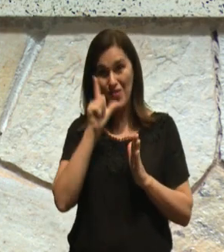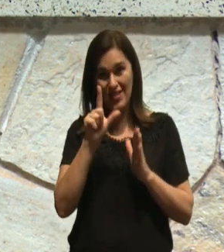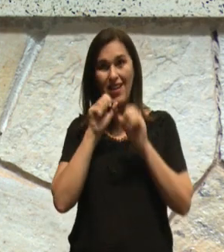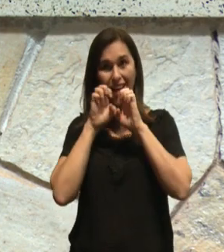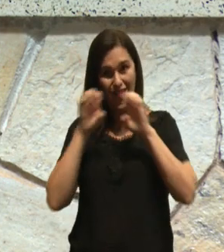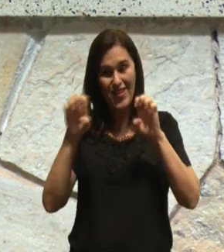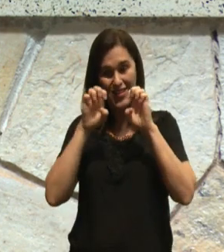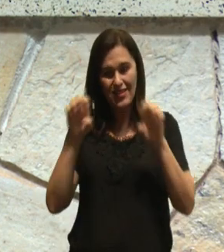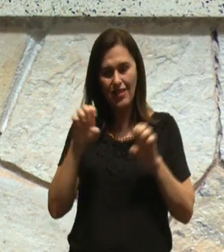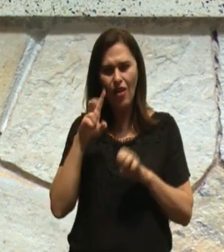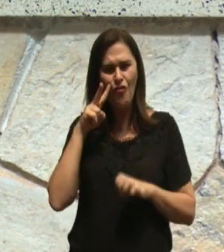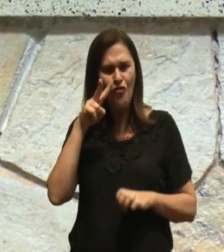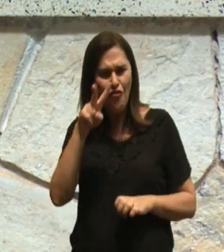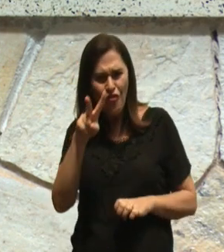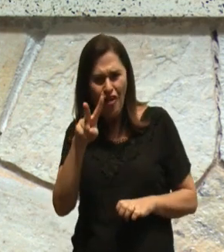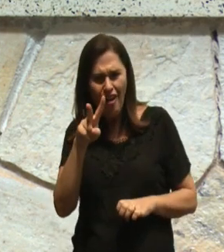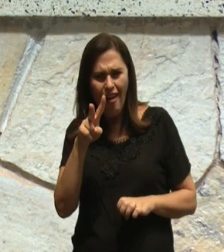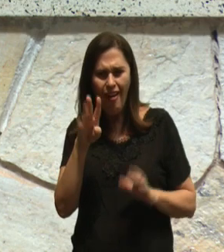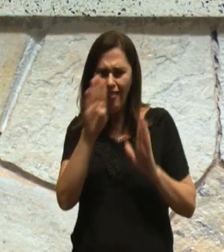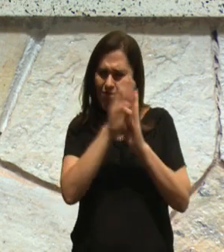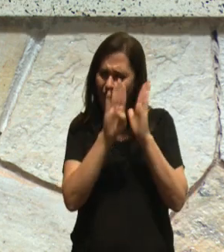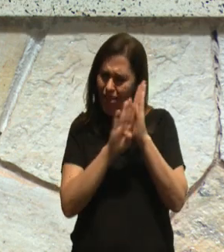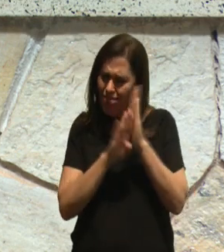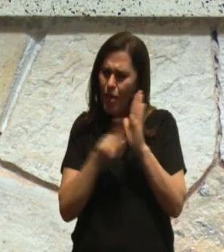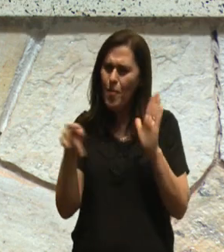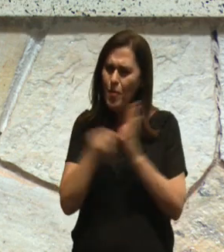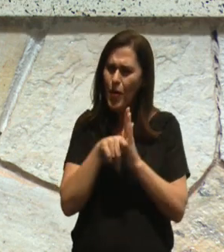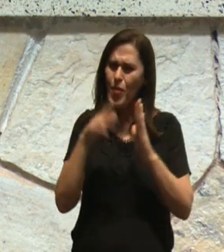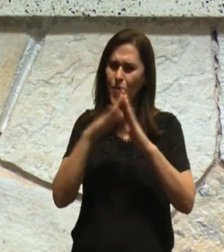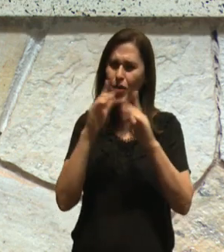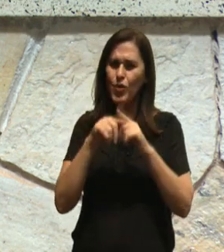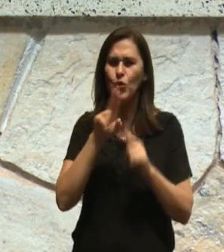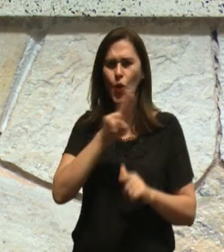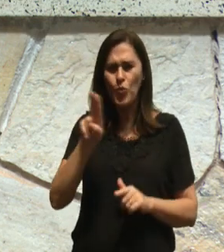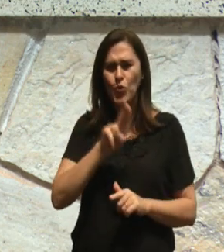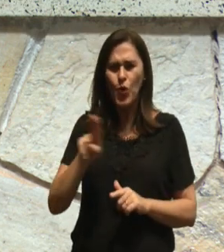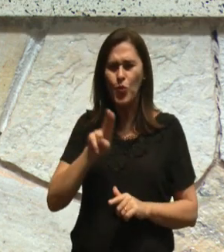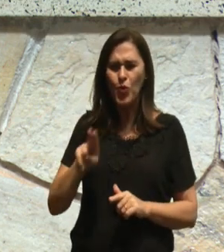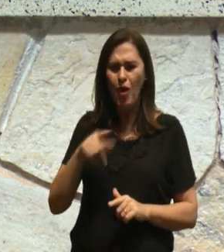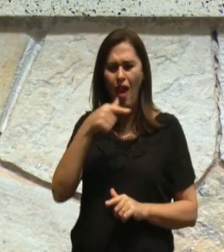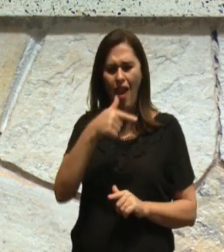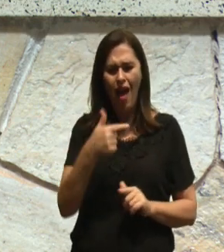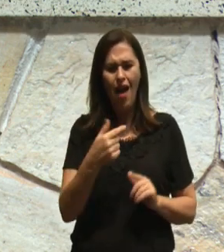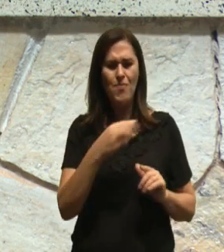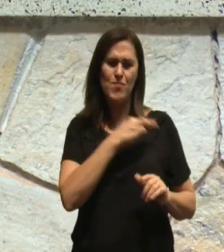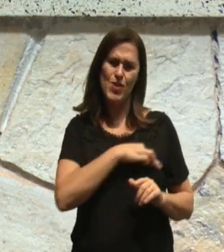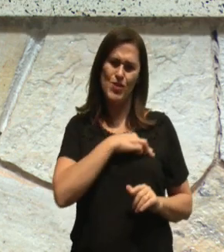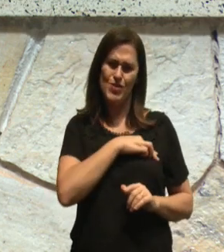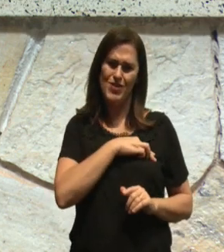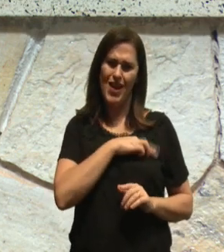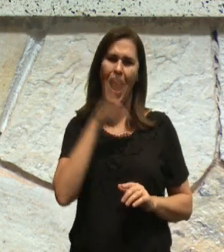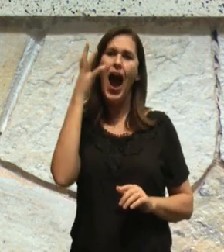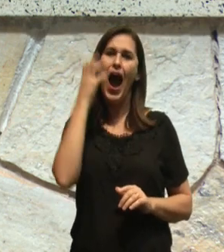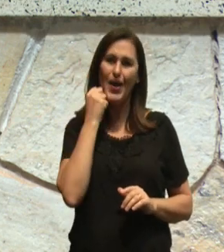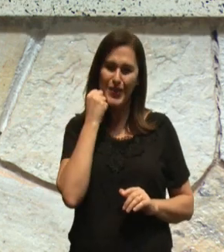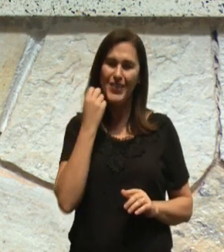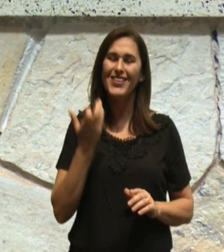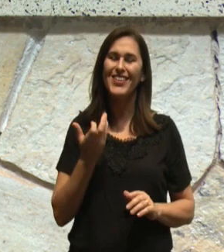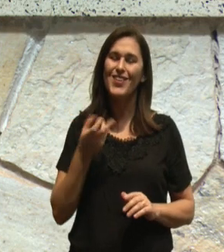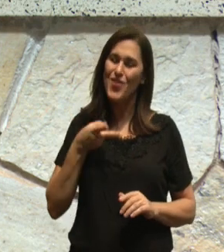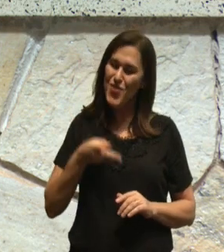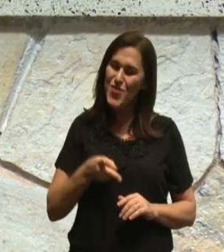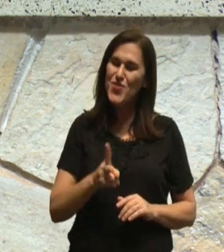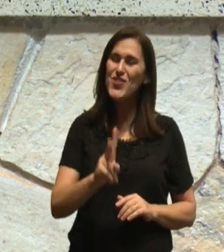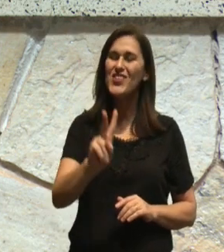ver a cada domingo no boletim dominical da igreja os nossos nomes lá na lista dos missionários adotados.